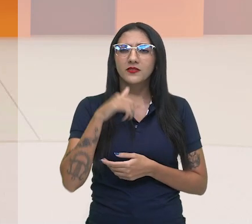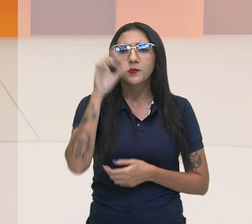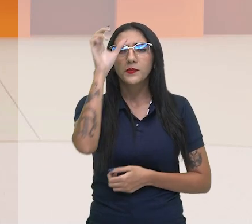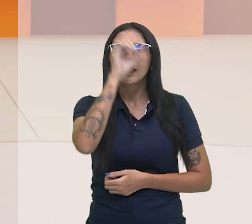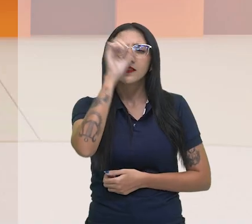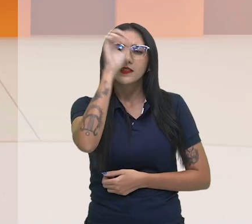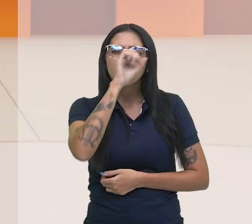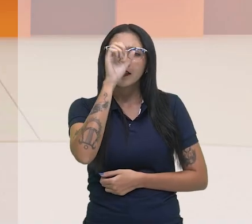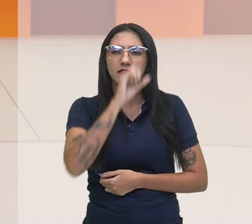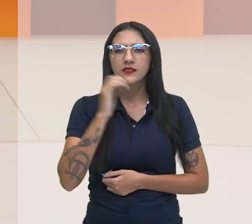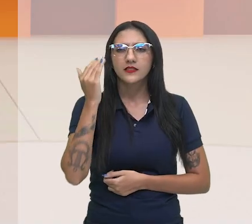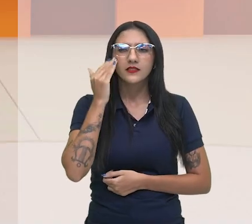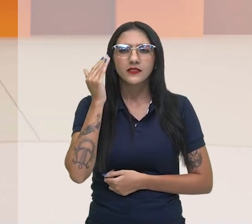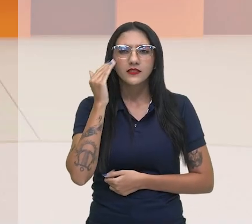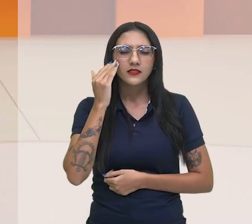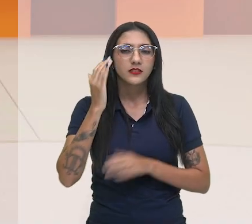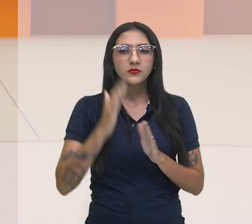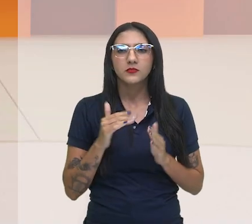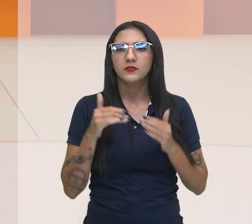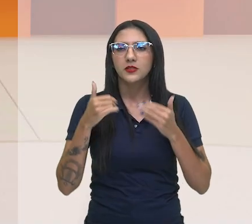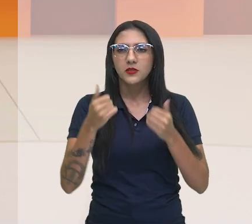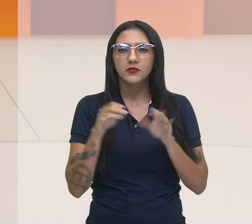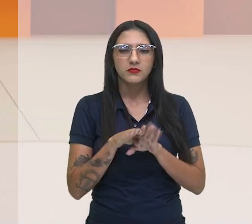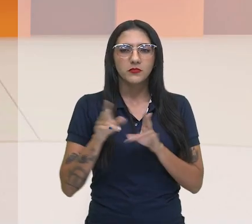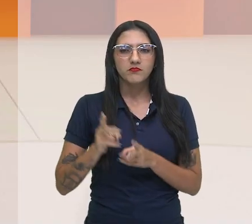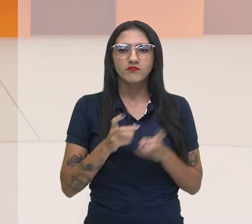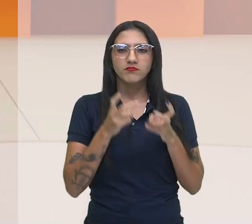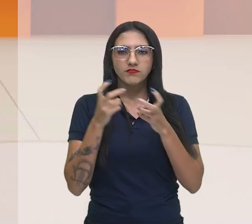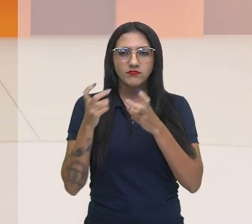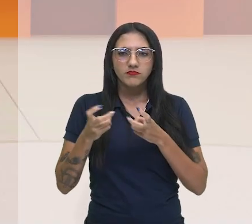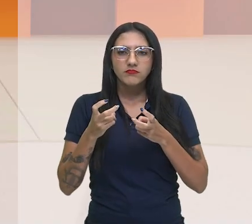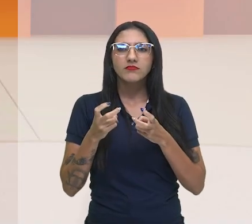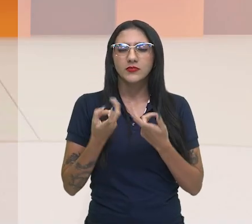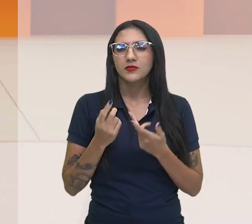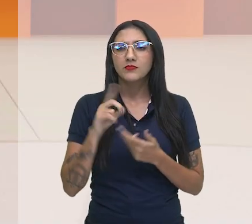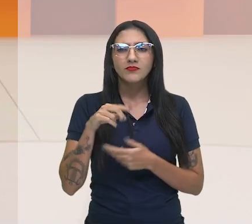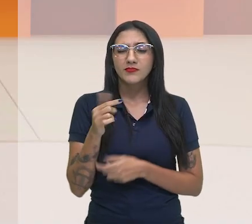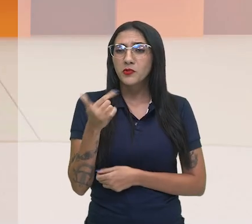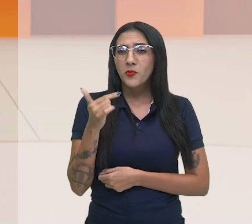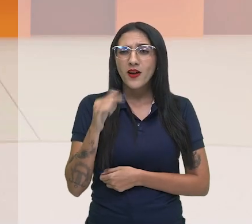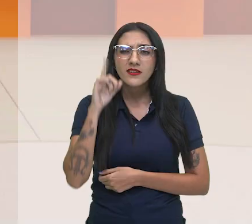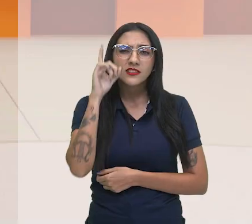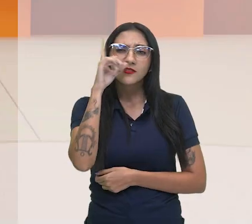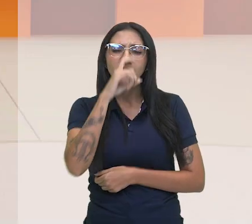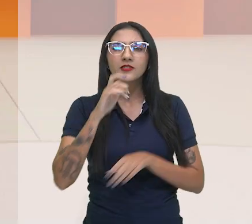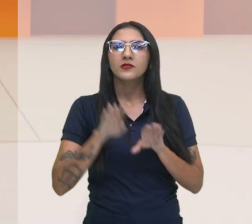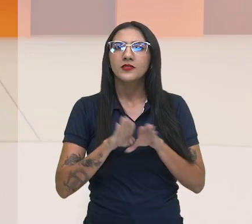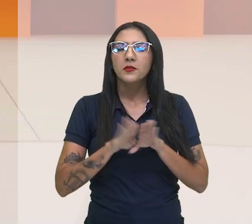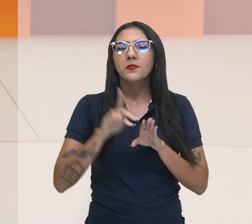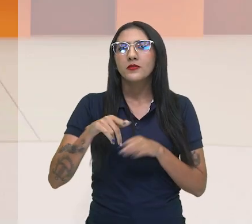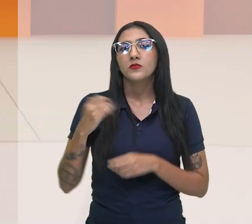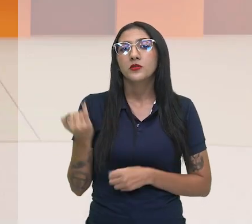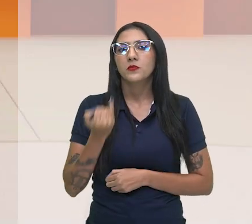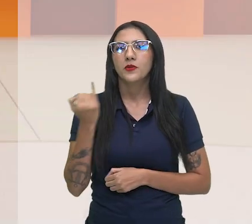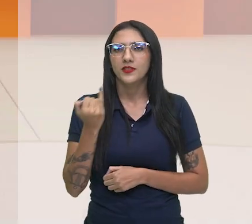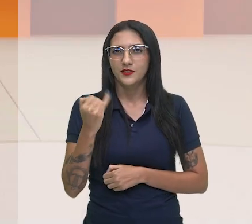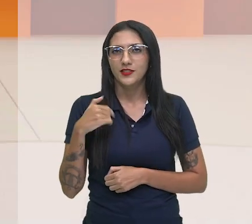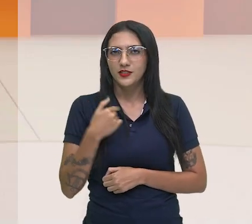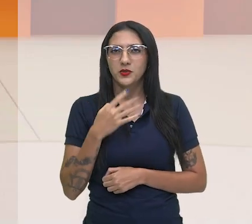vai entendendo, vai acompanhando, vai percebendo que não é difícil e o quão é importante a gente